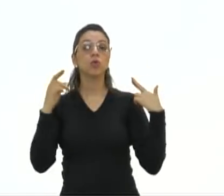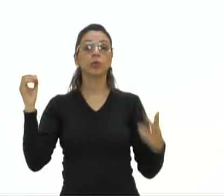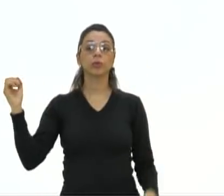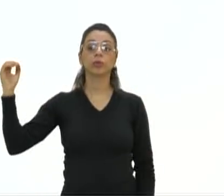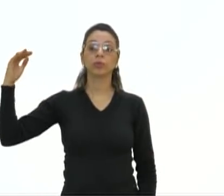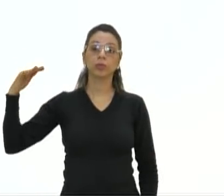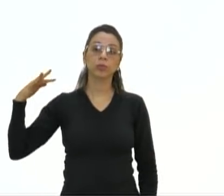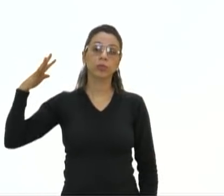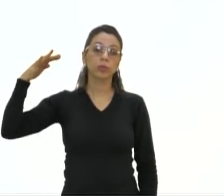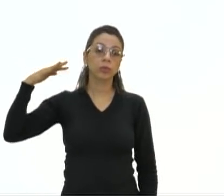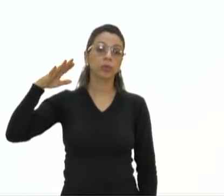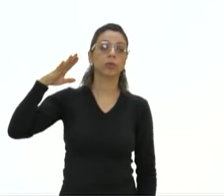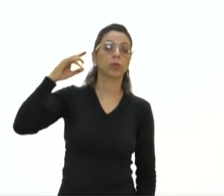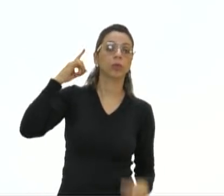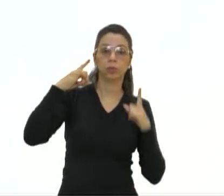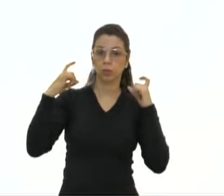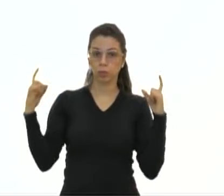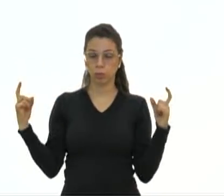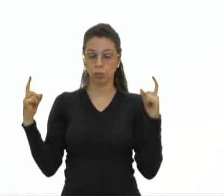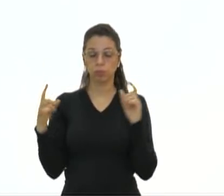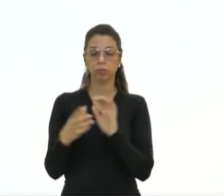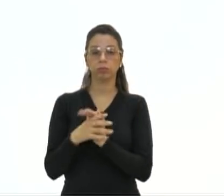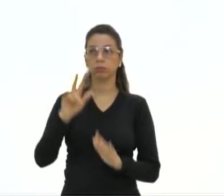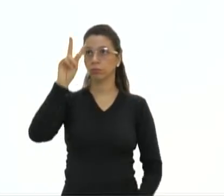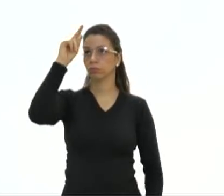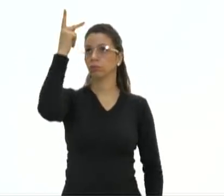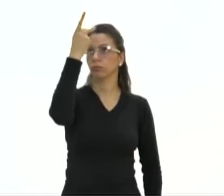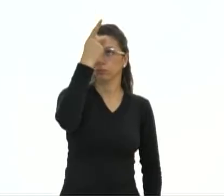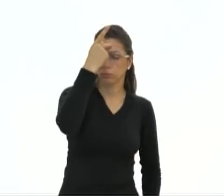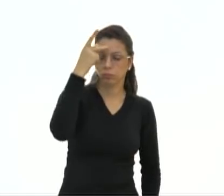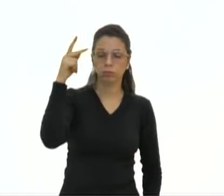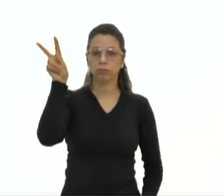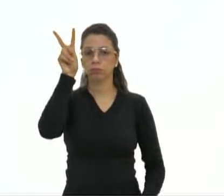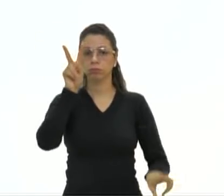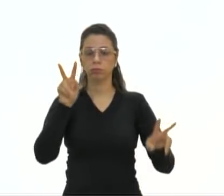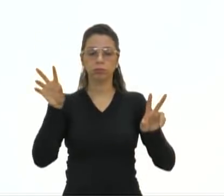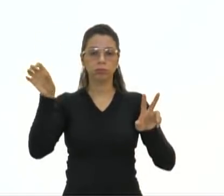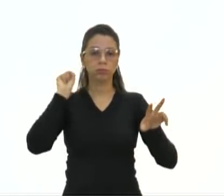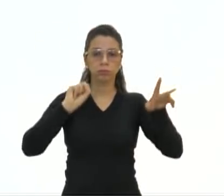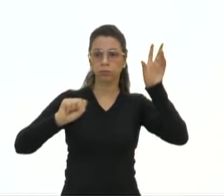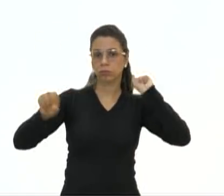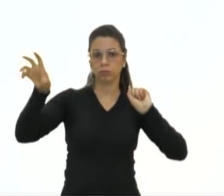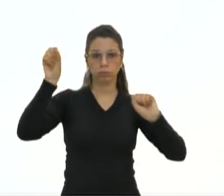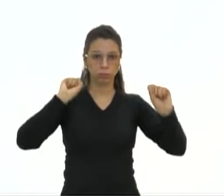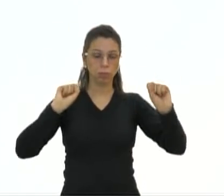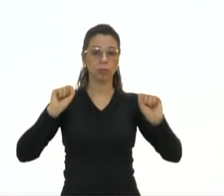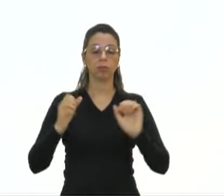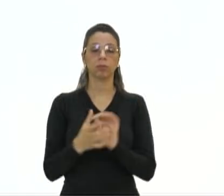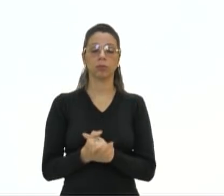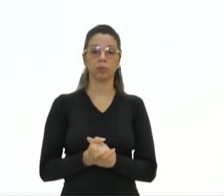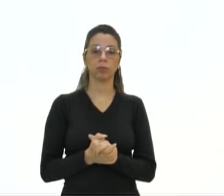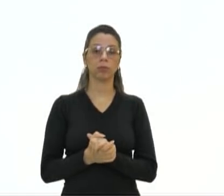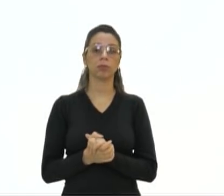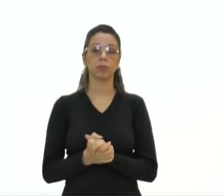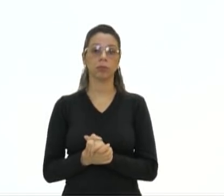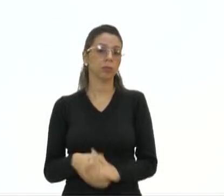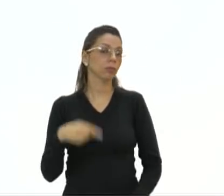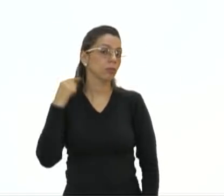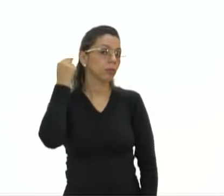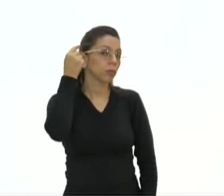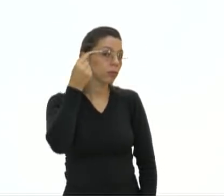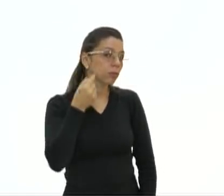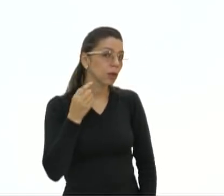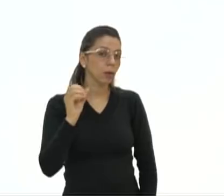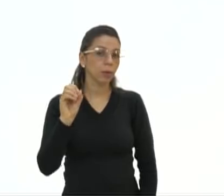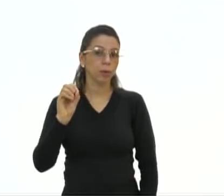e possibilitar a compreensão dos sons que estão ao nosso redor, que nos envolve. O órgão responsável por esse sentido é